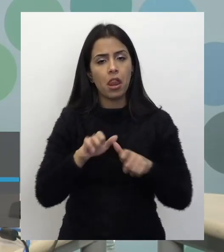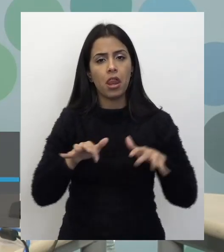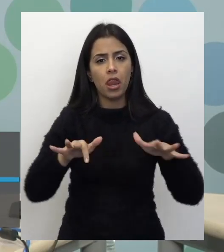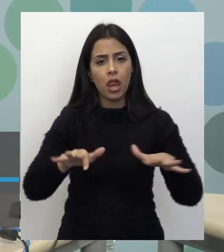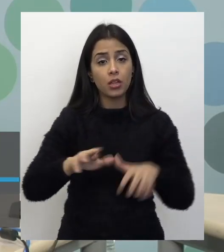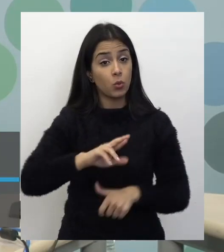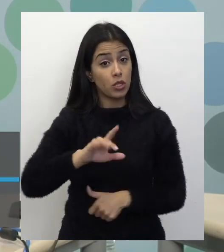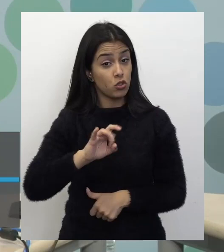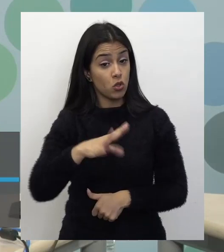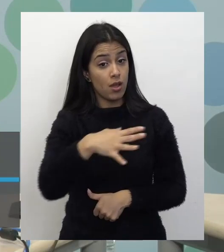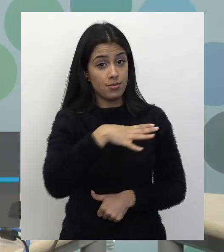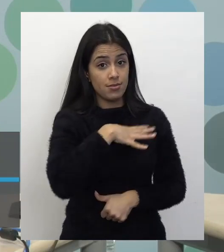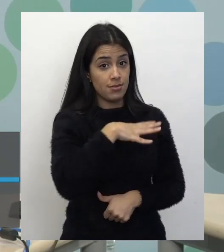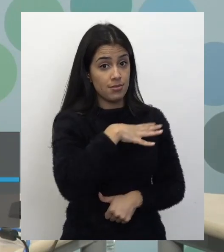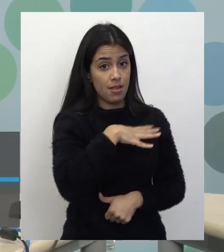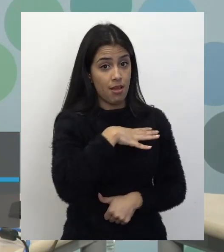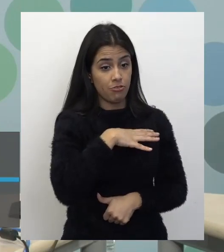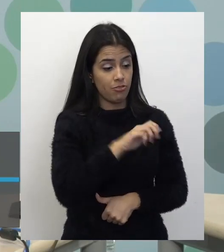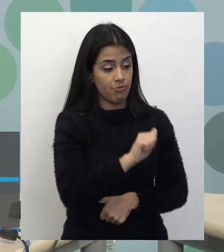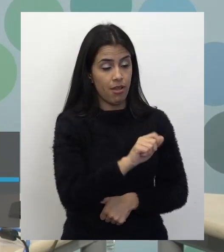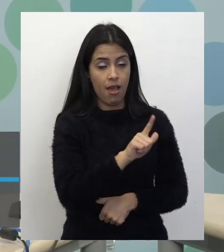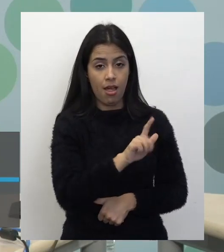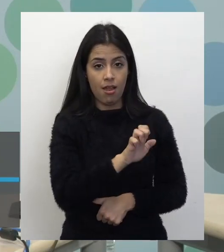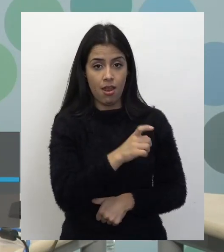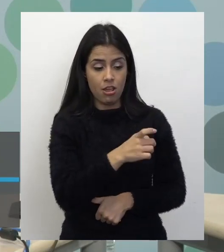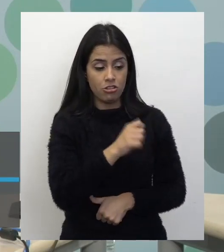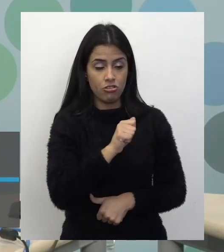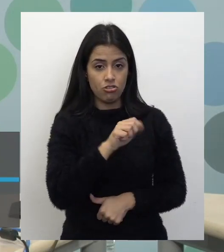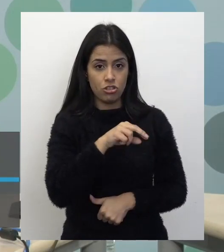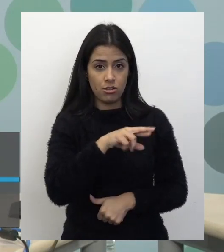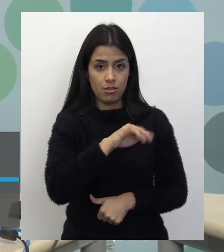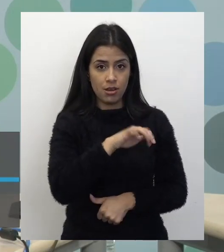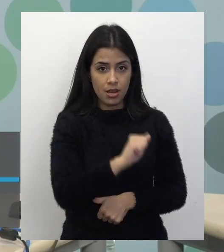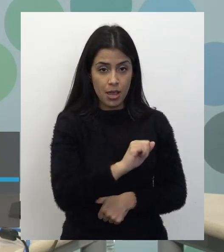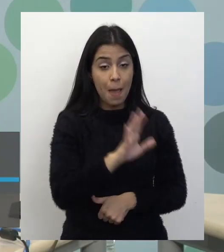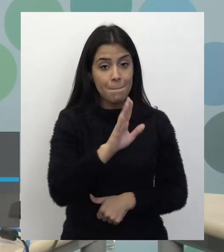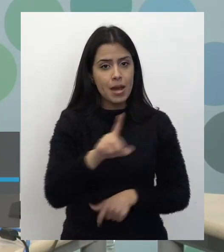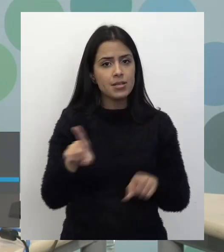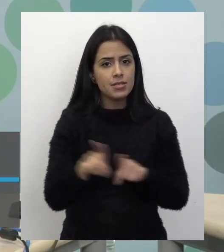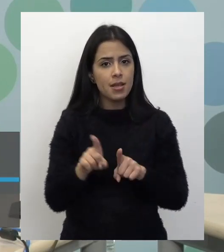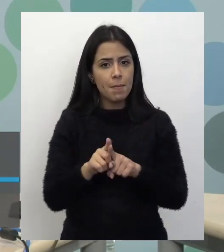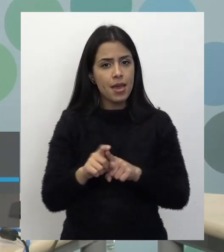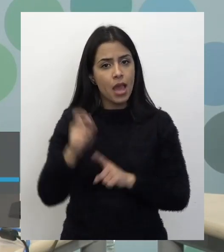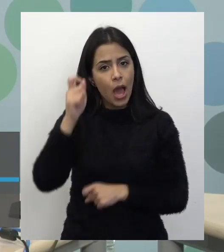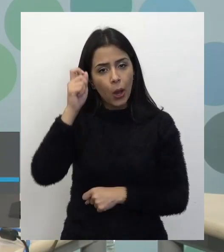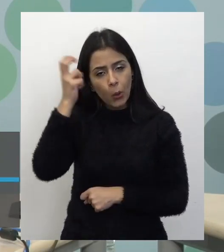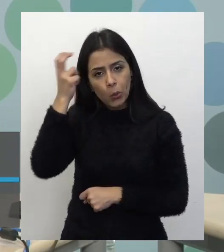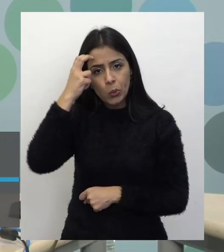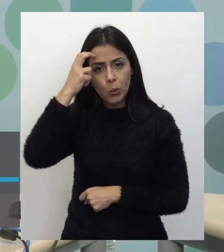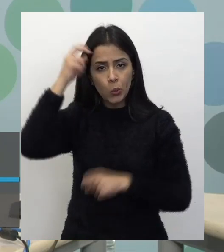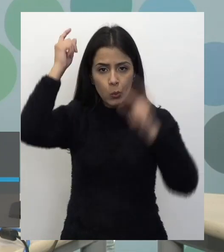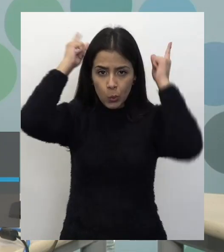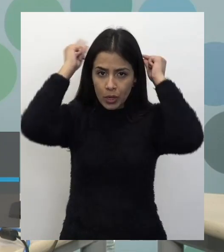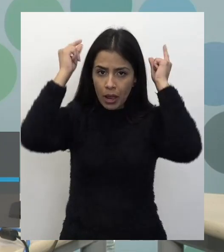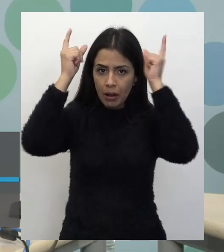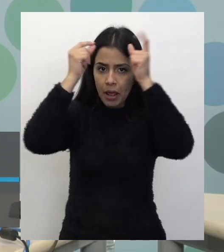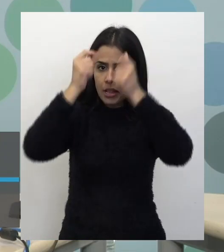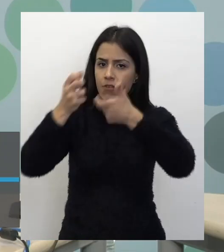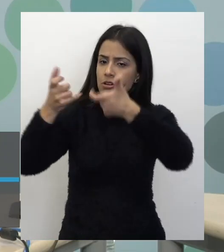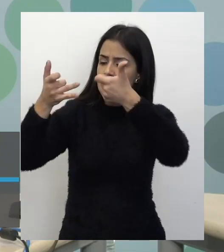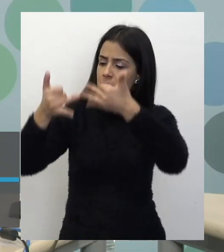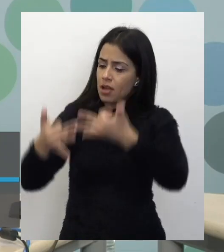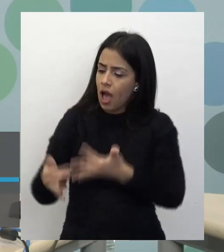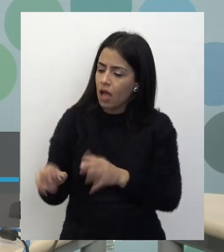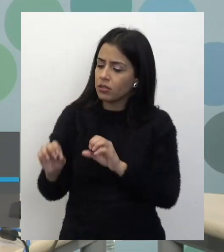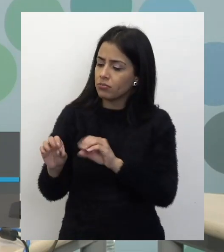de Alexandria que ele foi fundando, mas a própria cultura grega foi sendo ensinada, divulgada e assimilada pelos